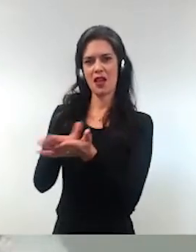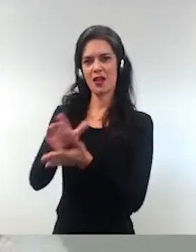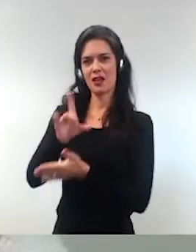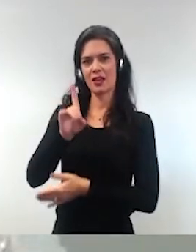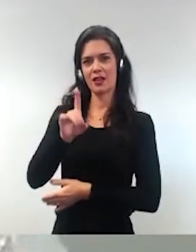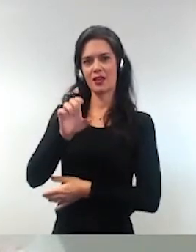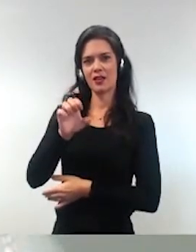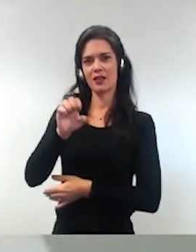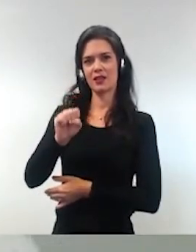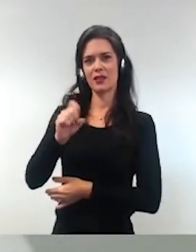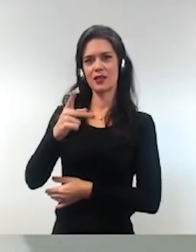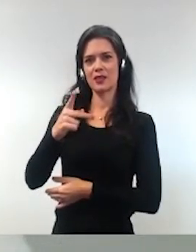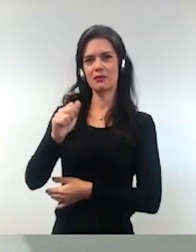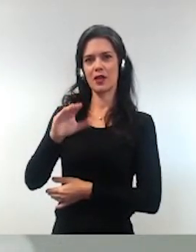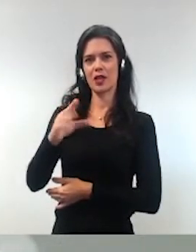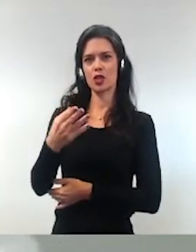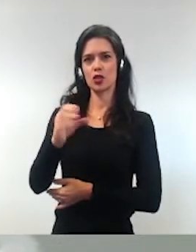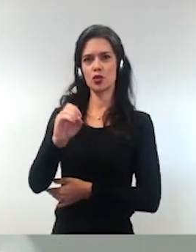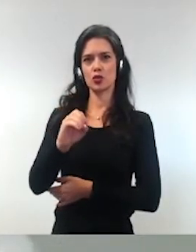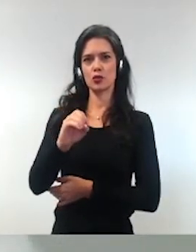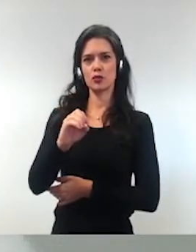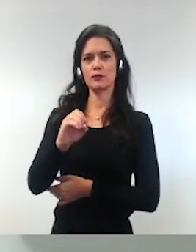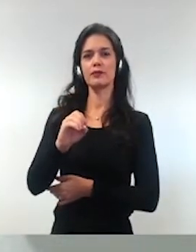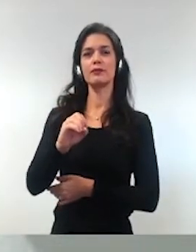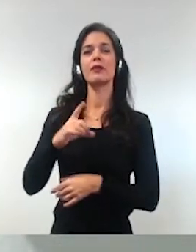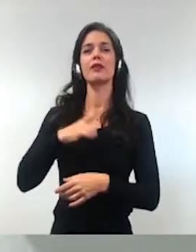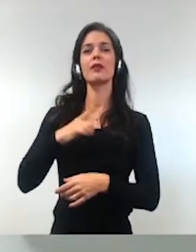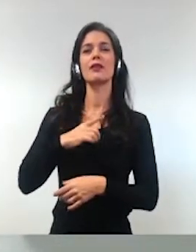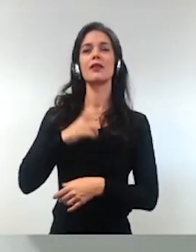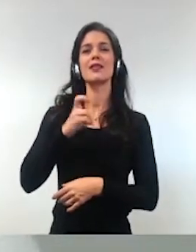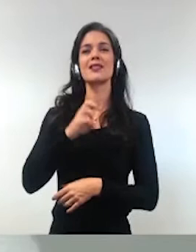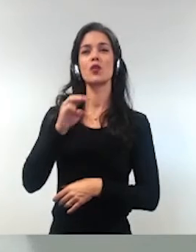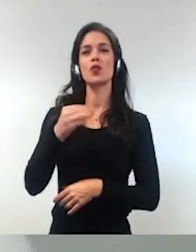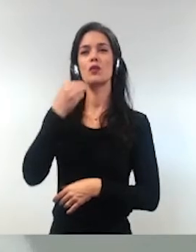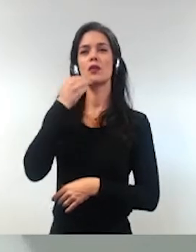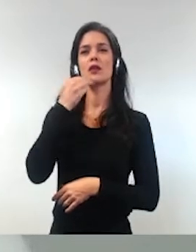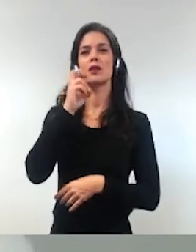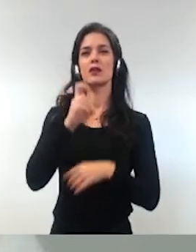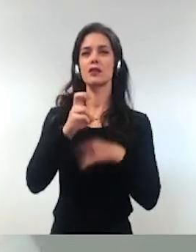na pandemia, a Justiça do Trabalho produziu mais de